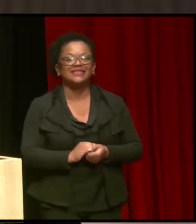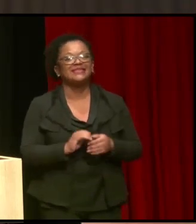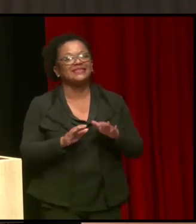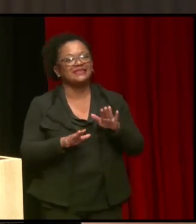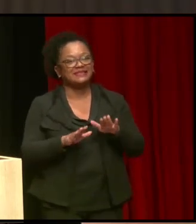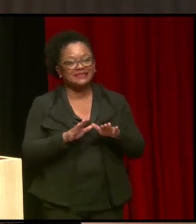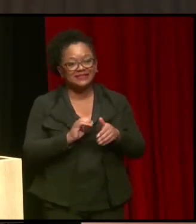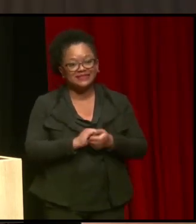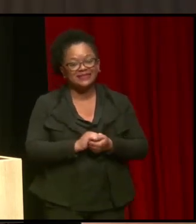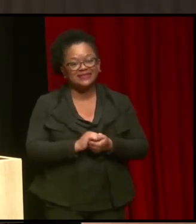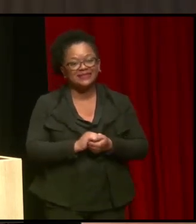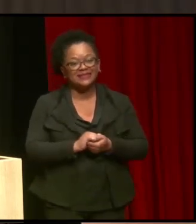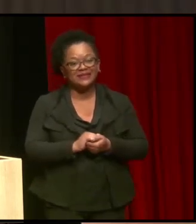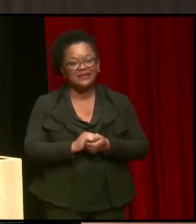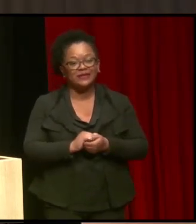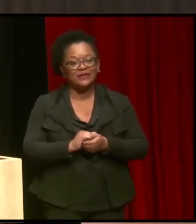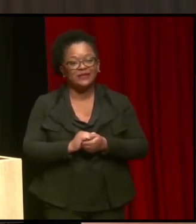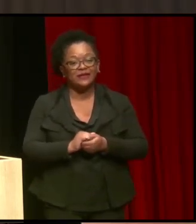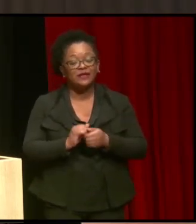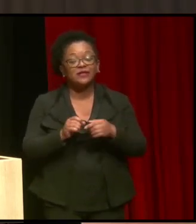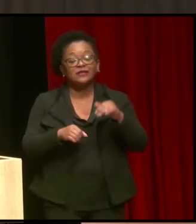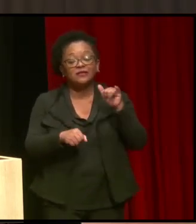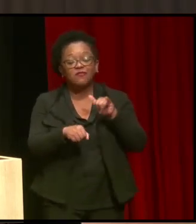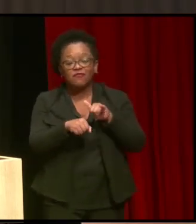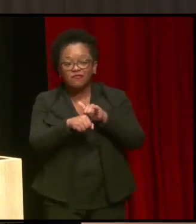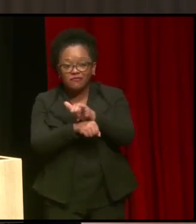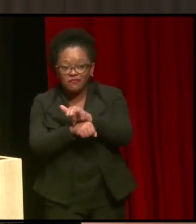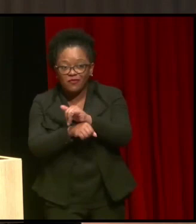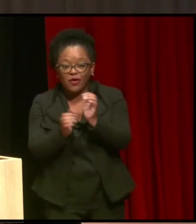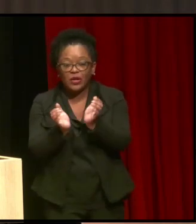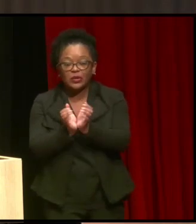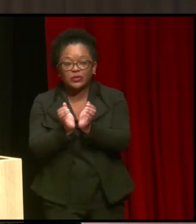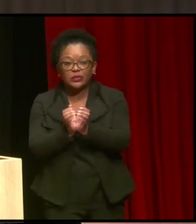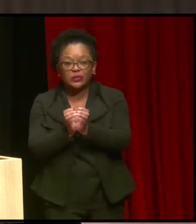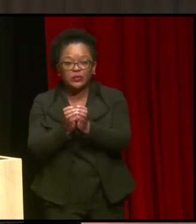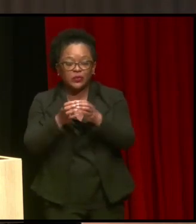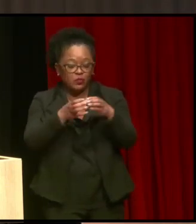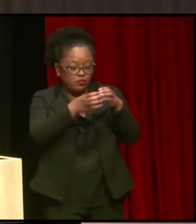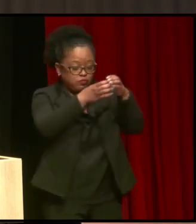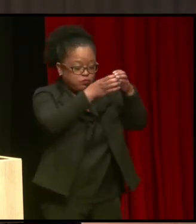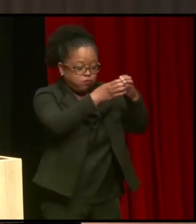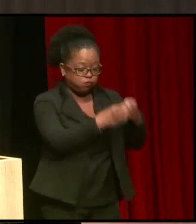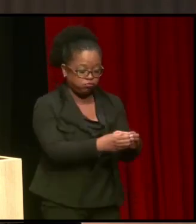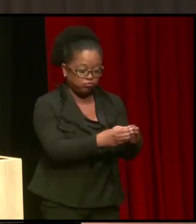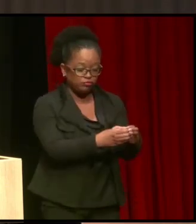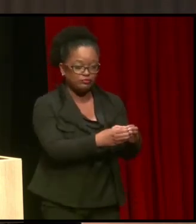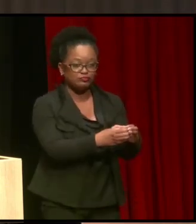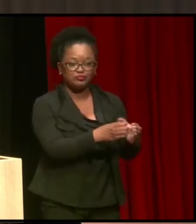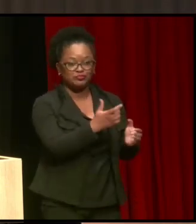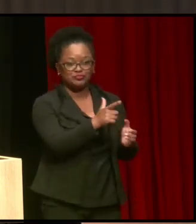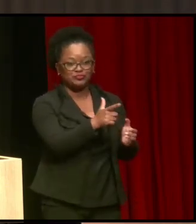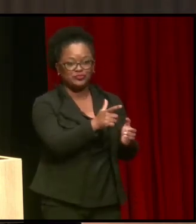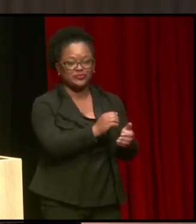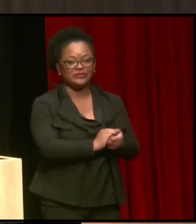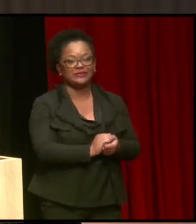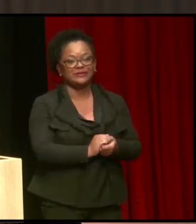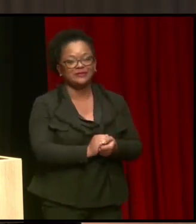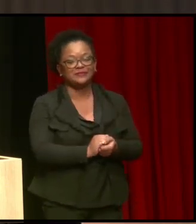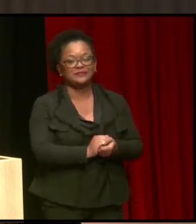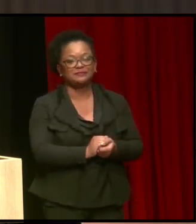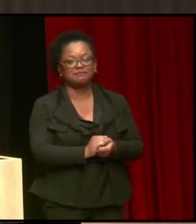aquela equipe que era para colocar o poste. O resto tudo funcionou. E o que aconteceu nesse